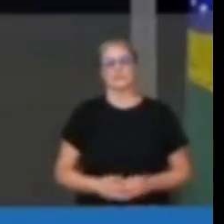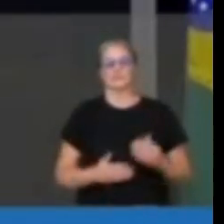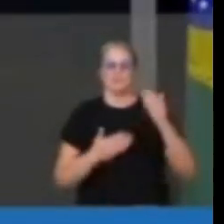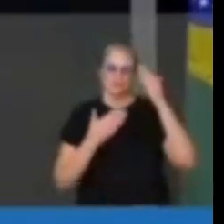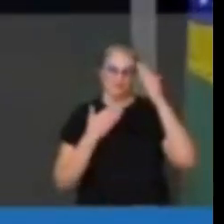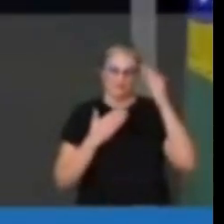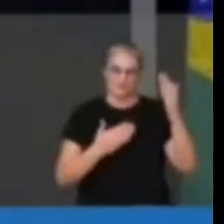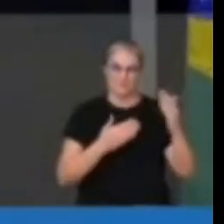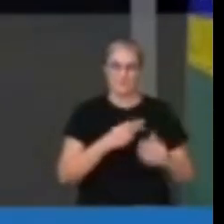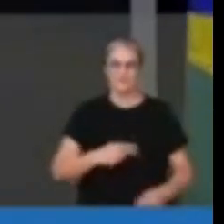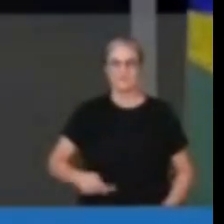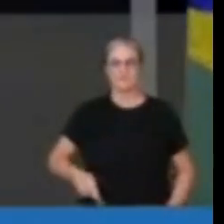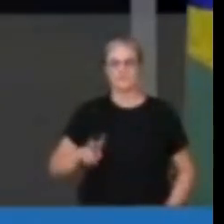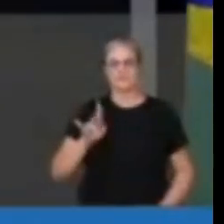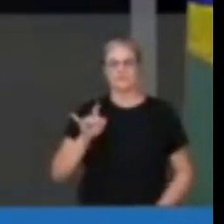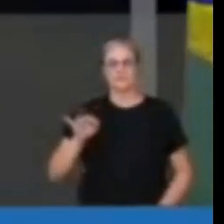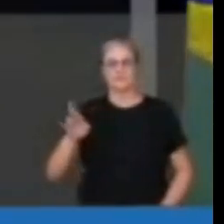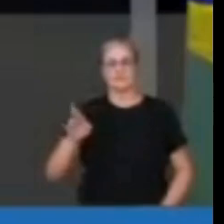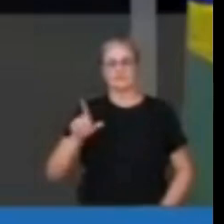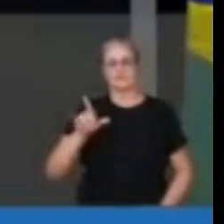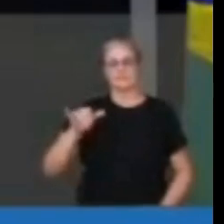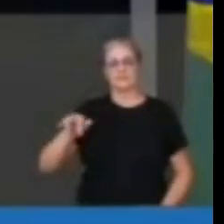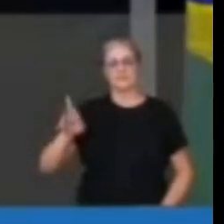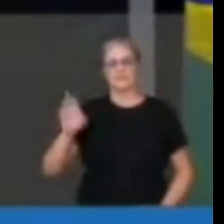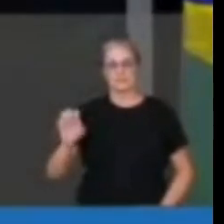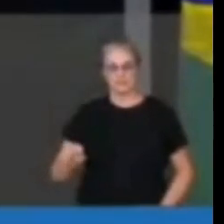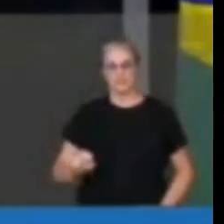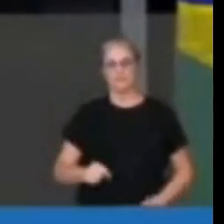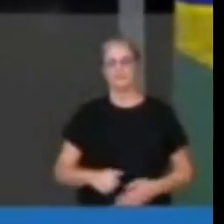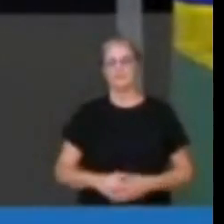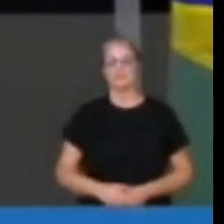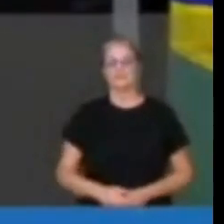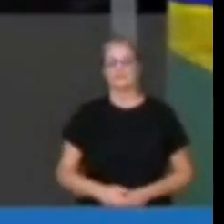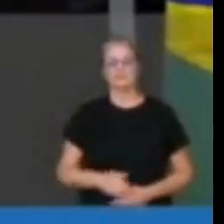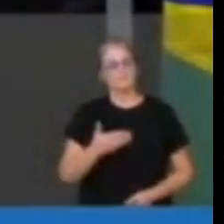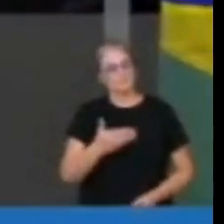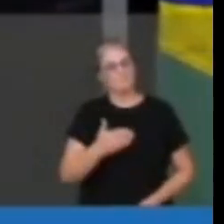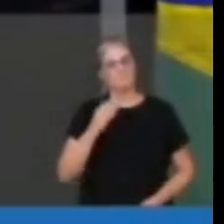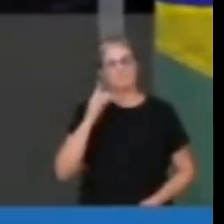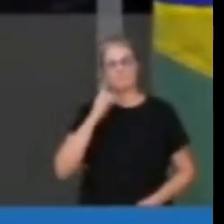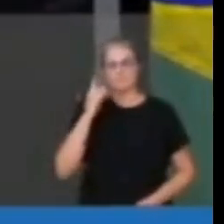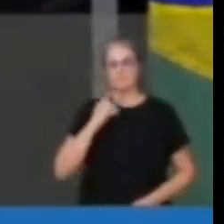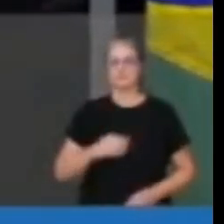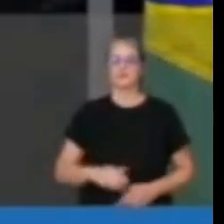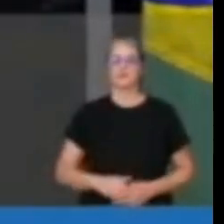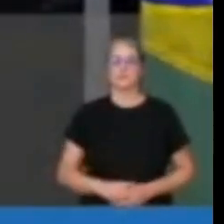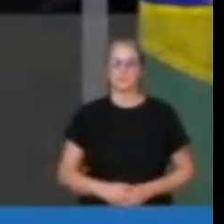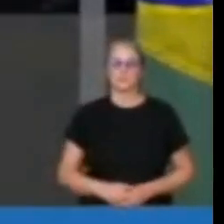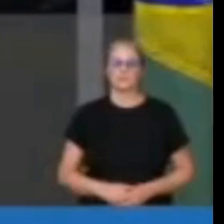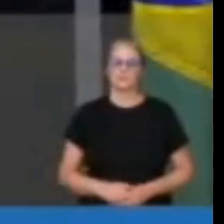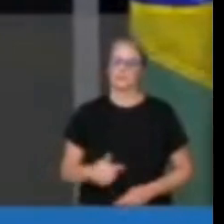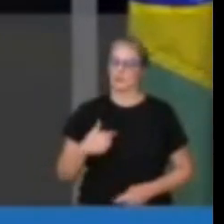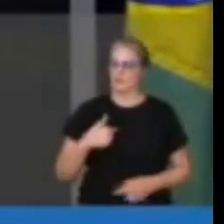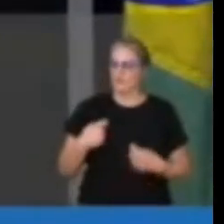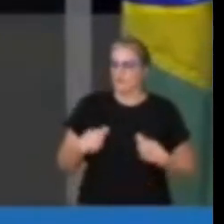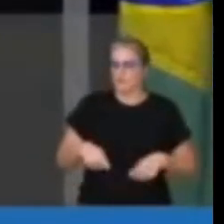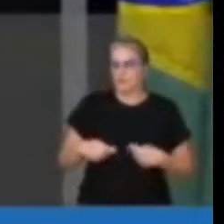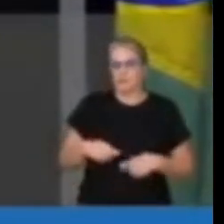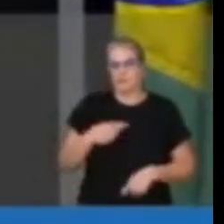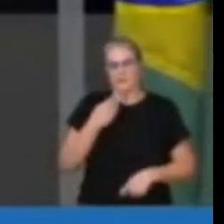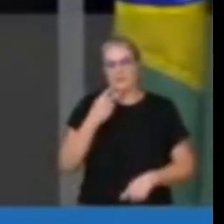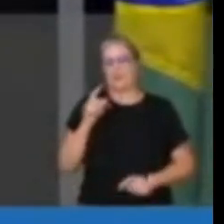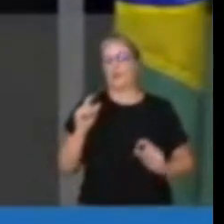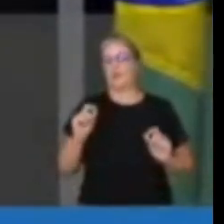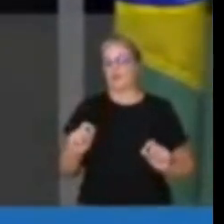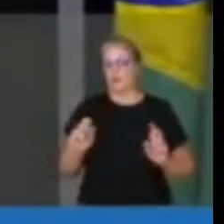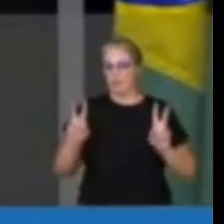honra ter essa sessão presidida pelo senhor. Deputado Vitor, o meu destaque não poderia ser diferente. Nós aqui na tribuna